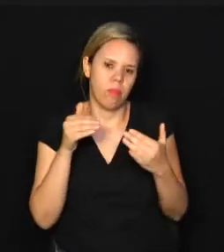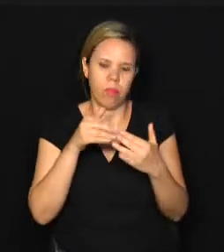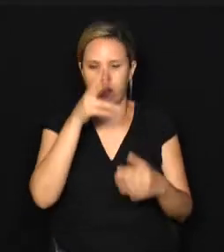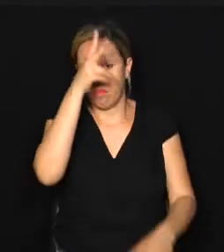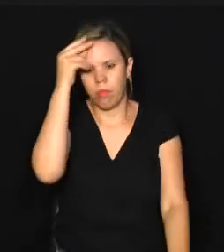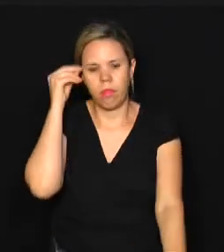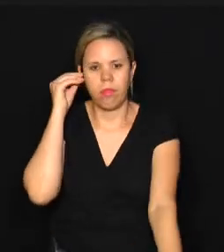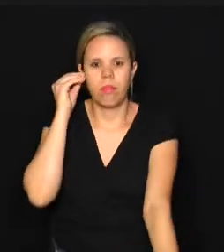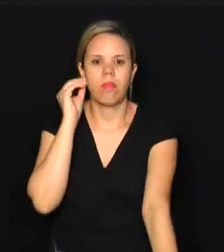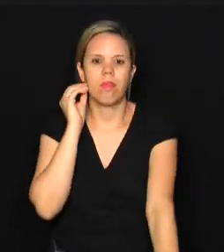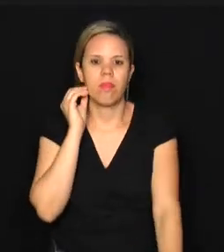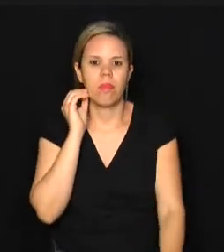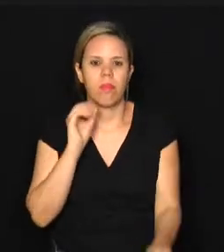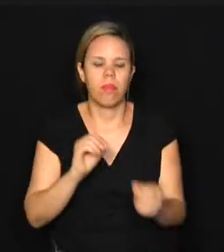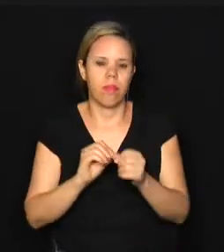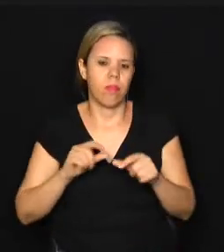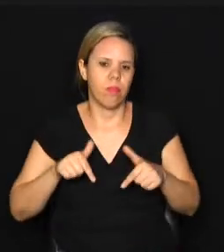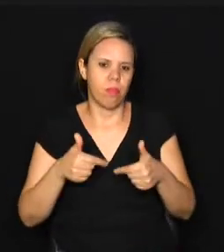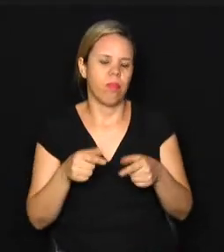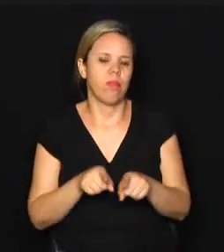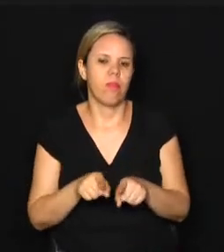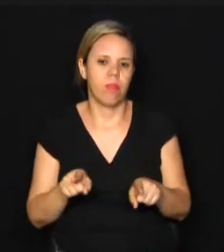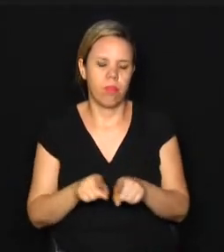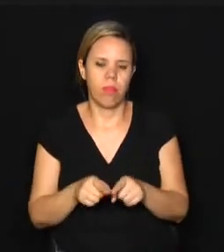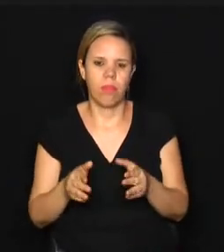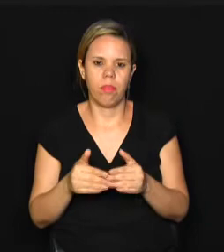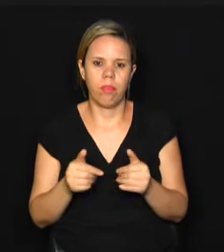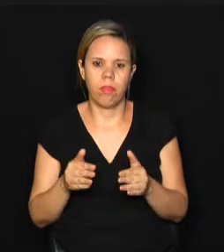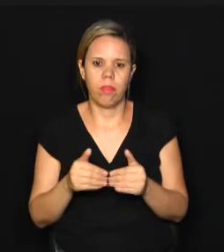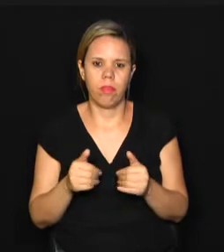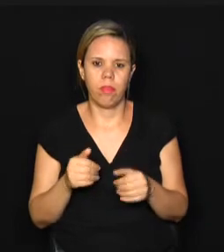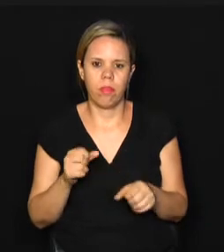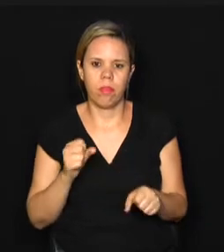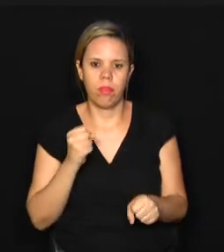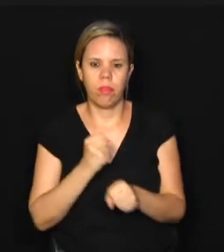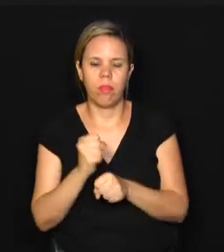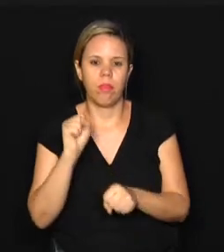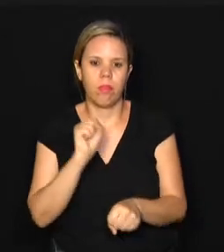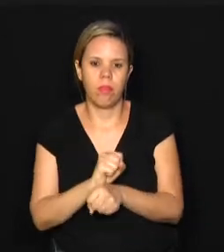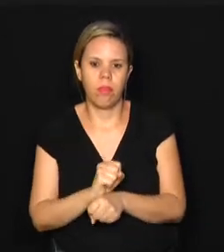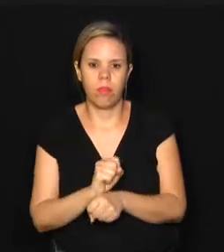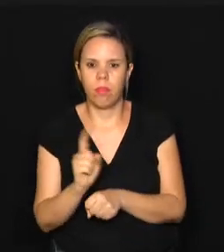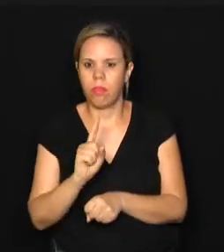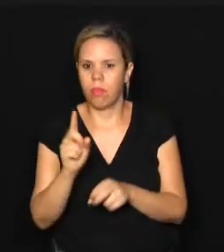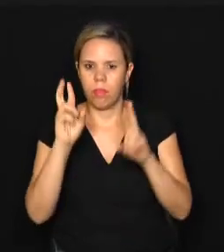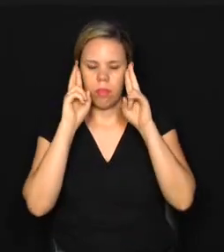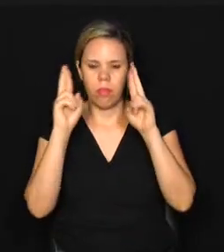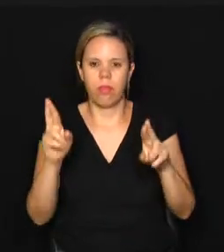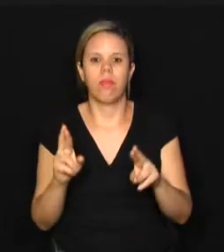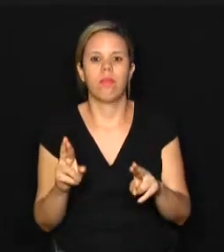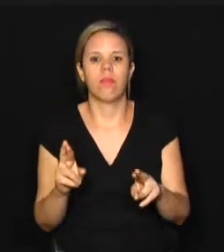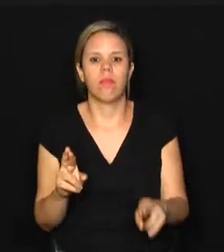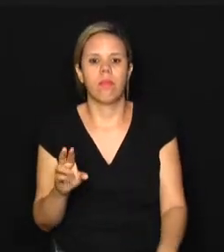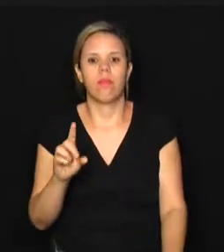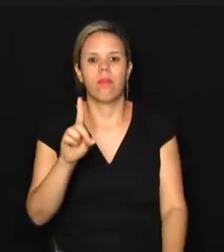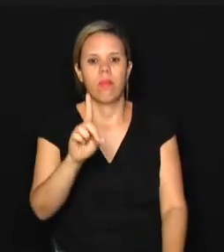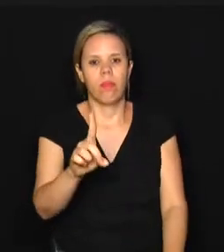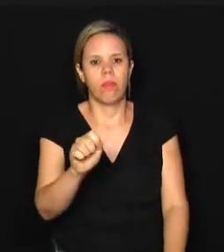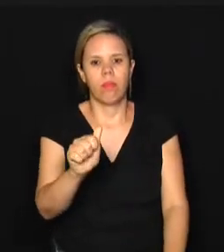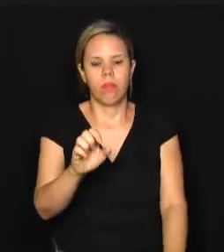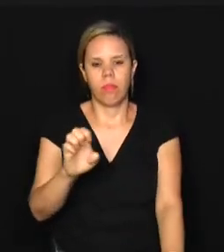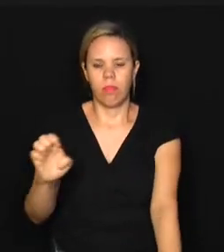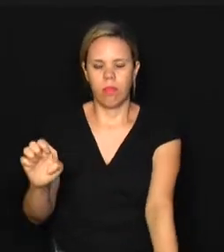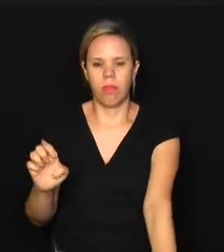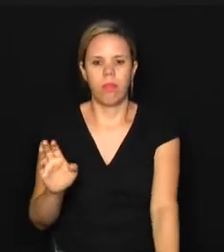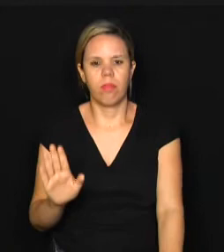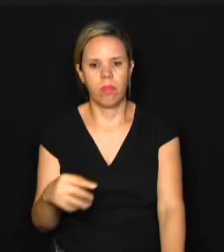uma ação também pedindo para a obra ser embargada, que não foi respeitada, né, pelo DAE. Mas